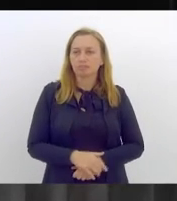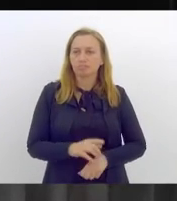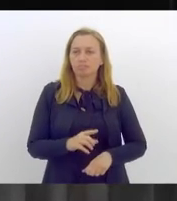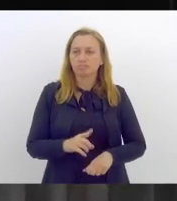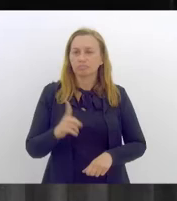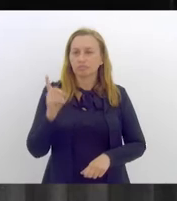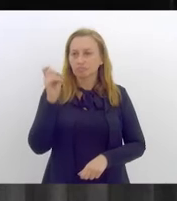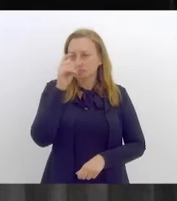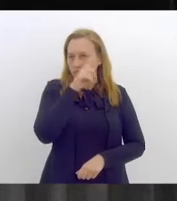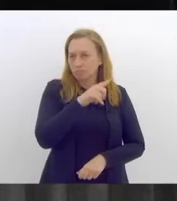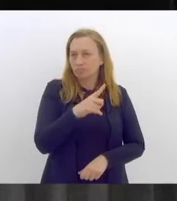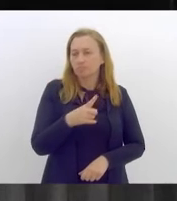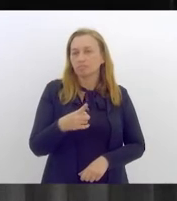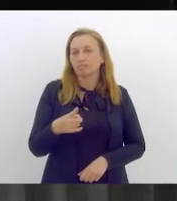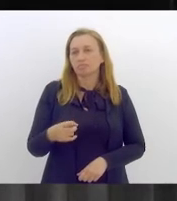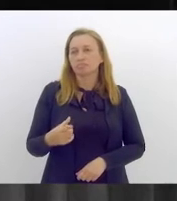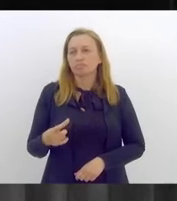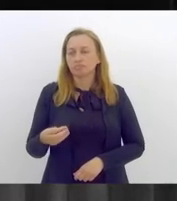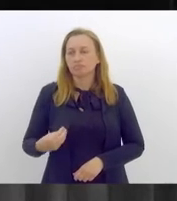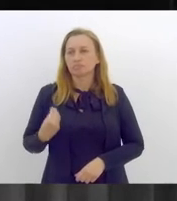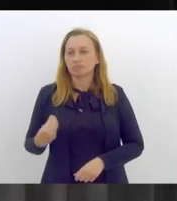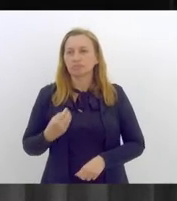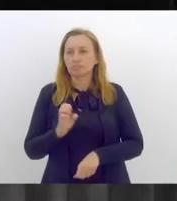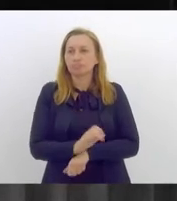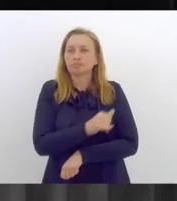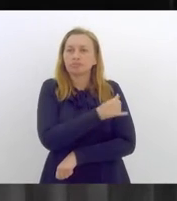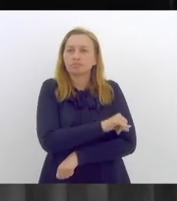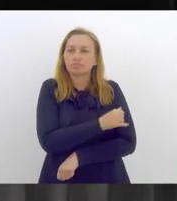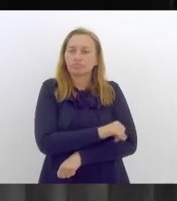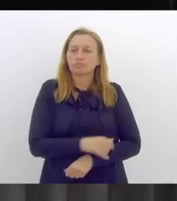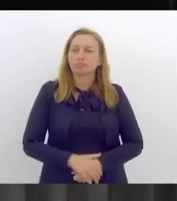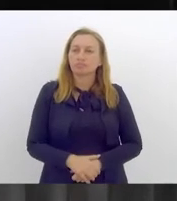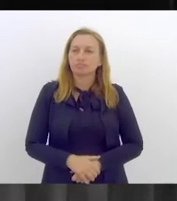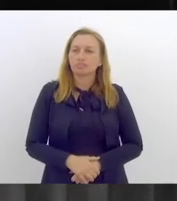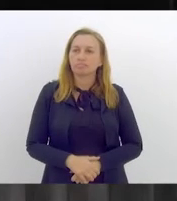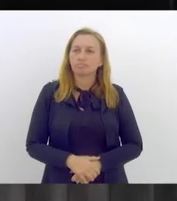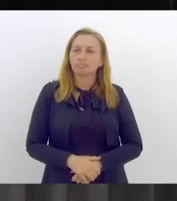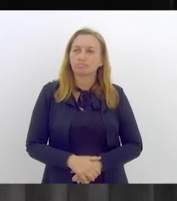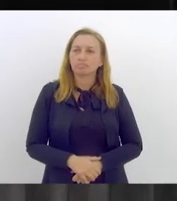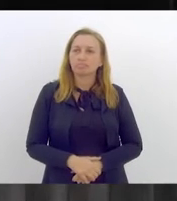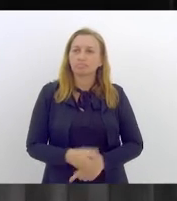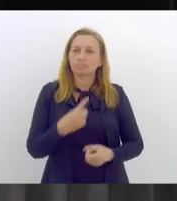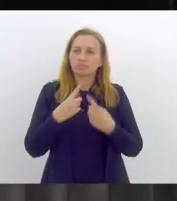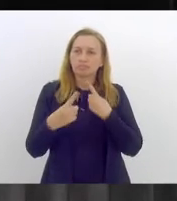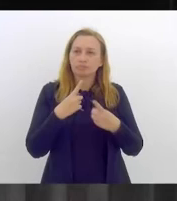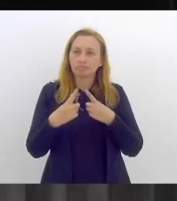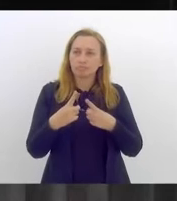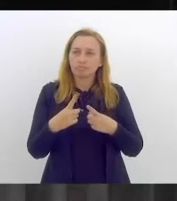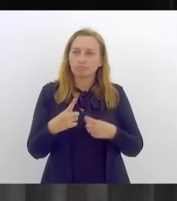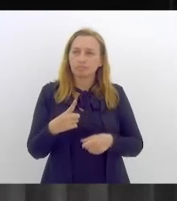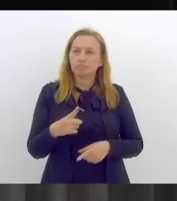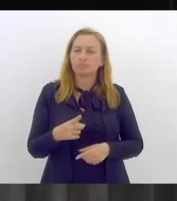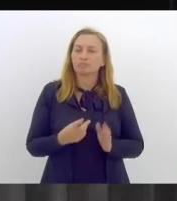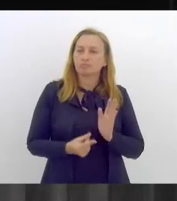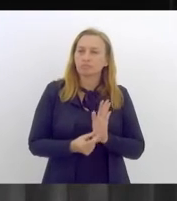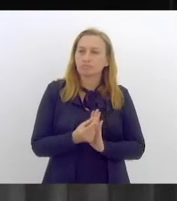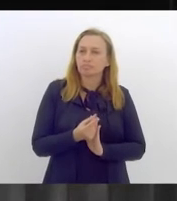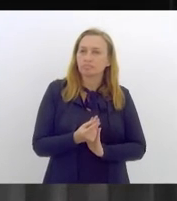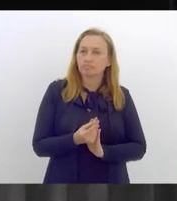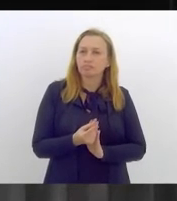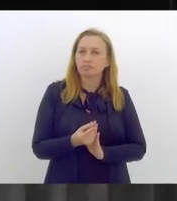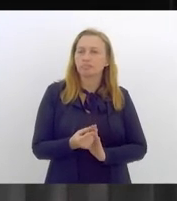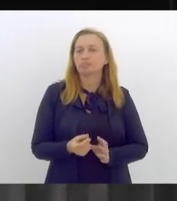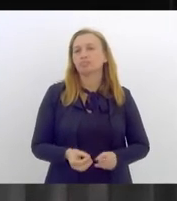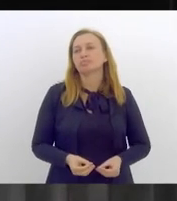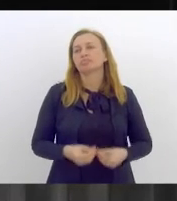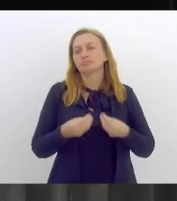momentos duríssimos que nós vivemos aqui no Estado do Rio de Janeiro. Nós deveríamos estar aqui discutindo uma peça orçamentária que